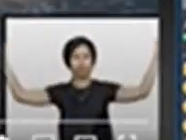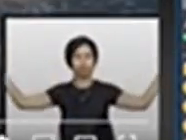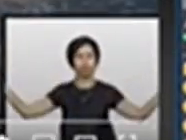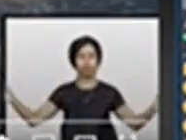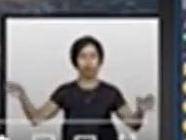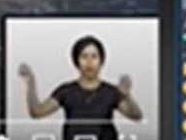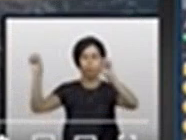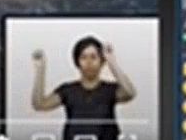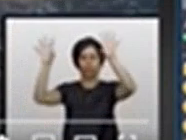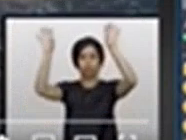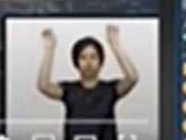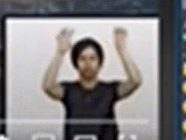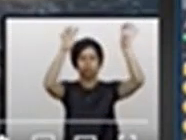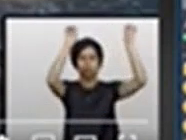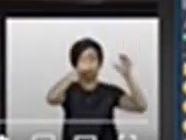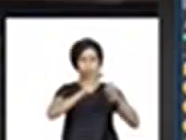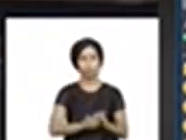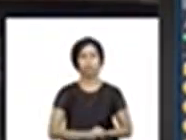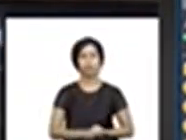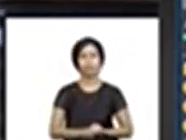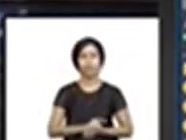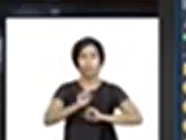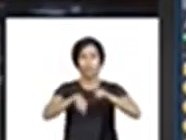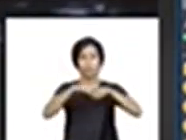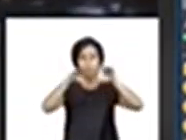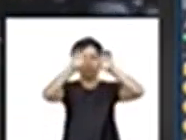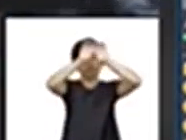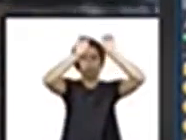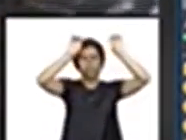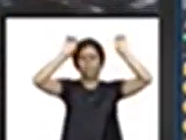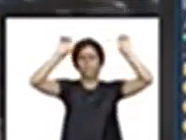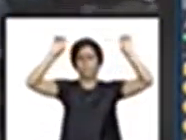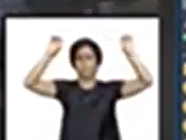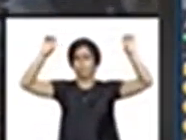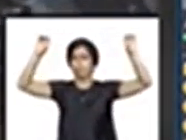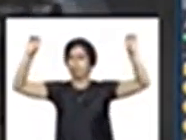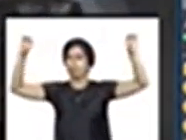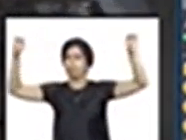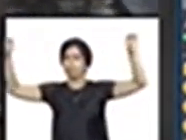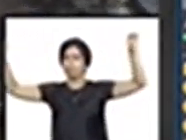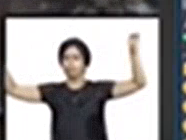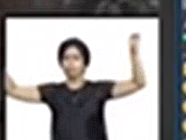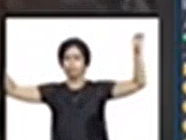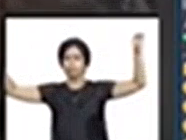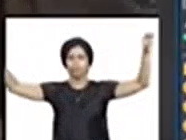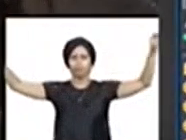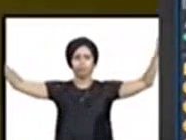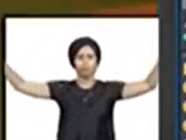E em seguida é feita a exaustão dos gases provenientes dos explosivos detonados.